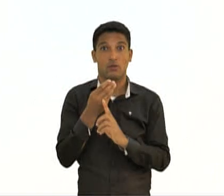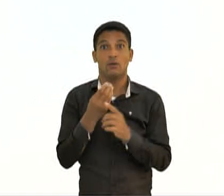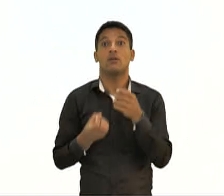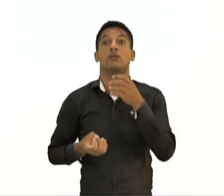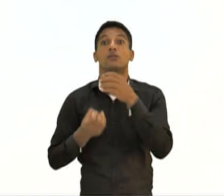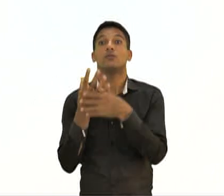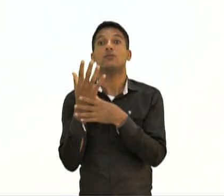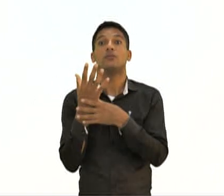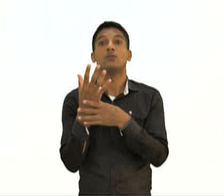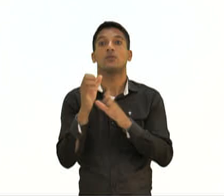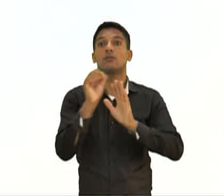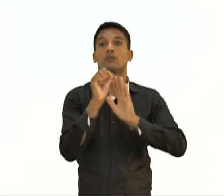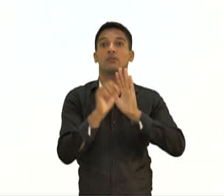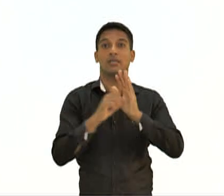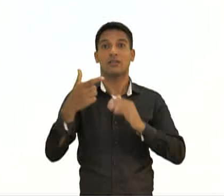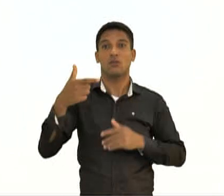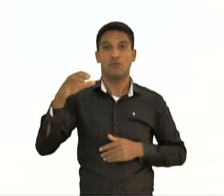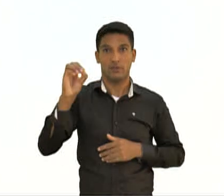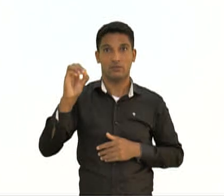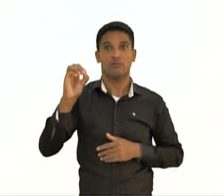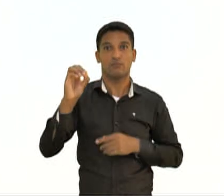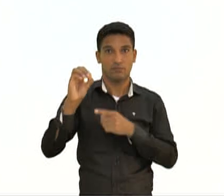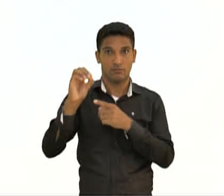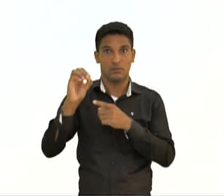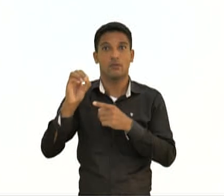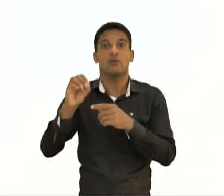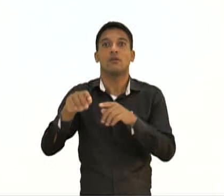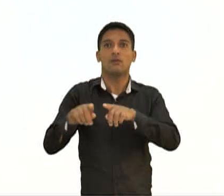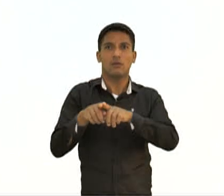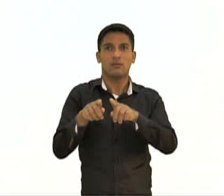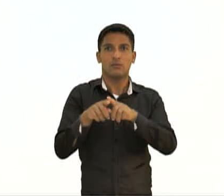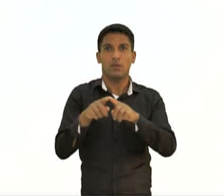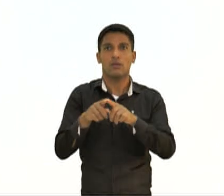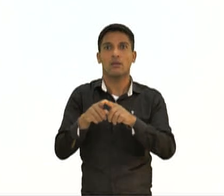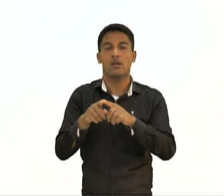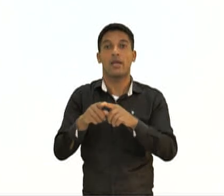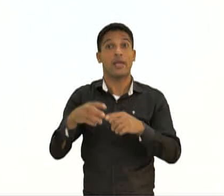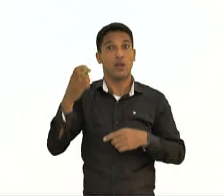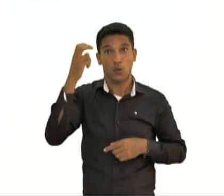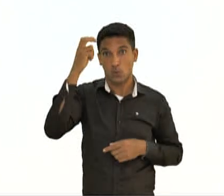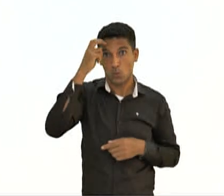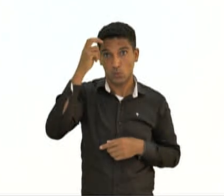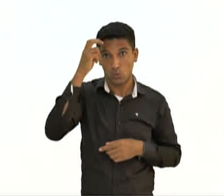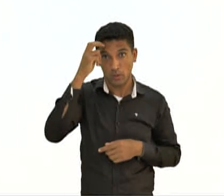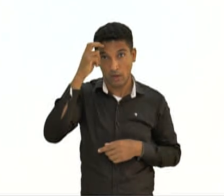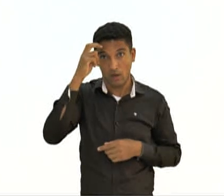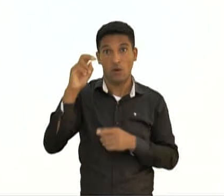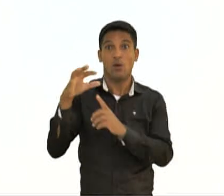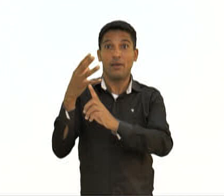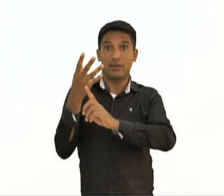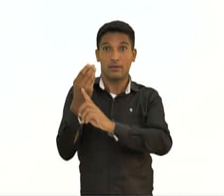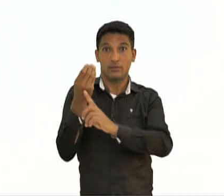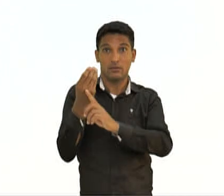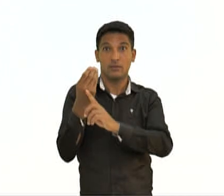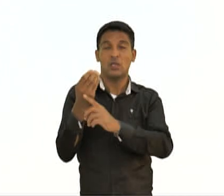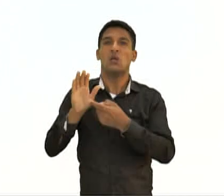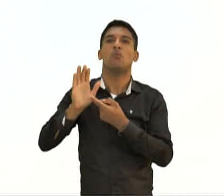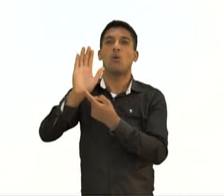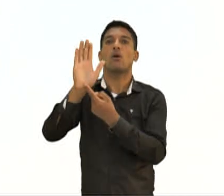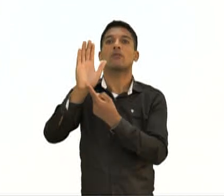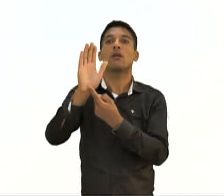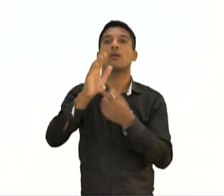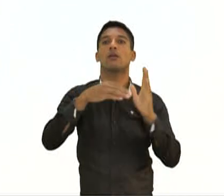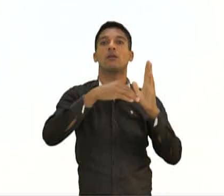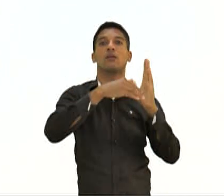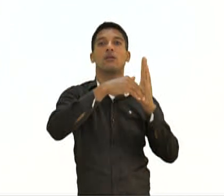XX. Foi um movimento artístico e cultural e manifestou-se inicialmente através da pintura.